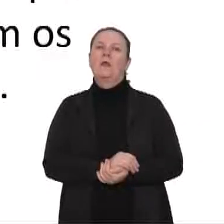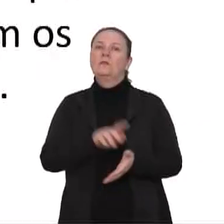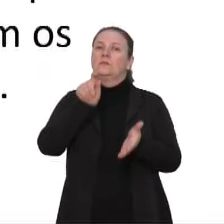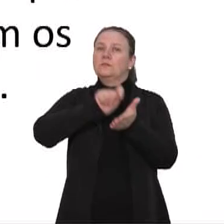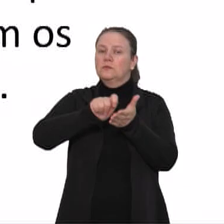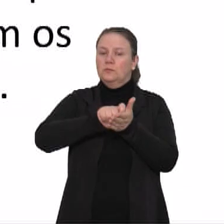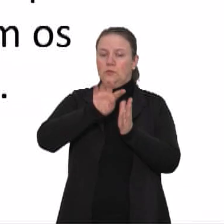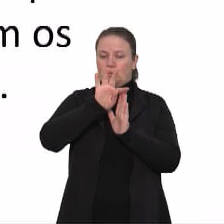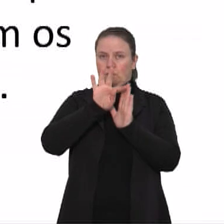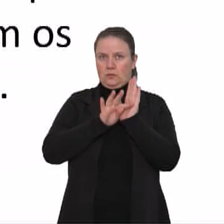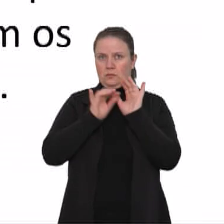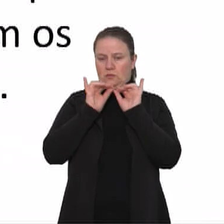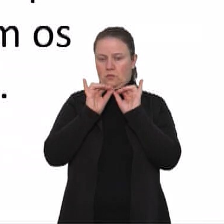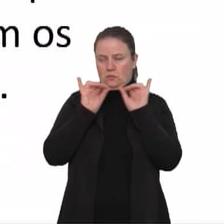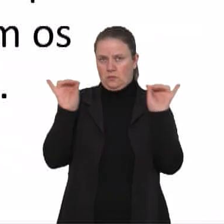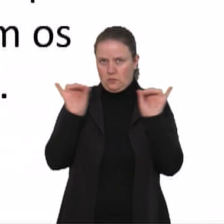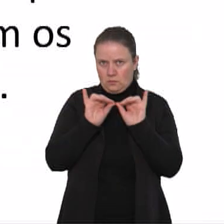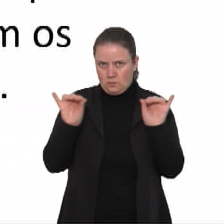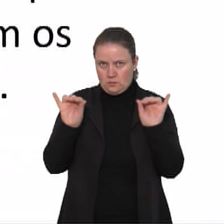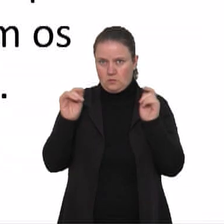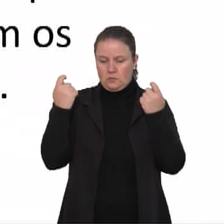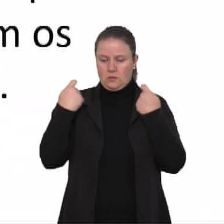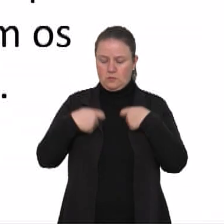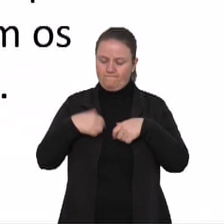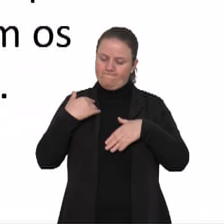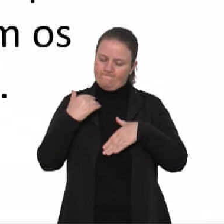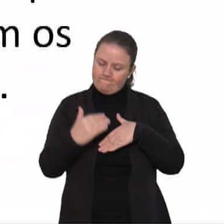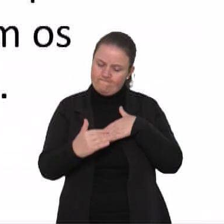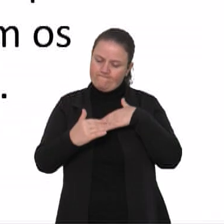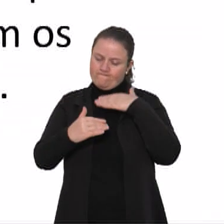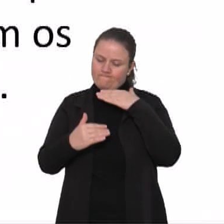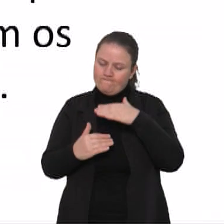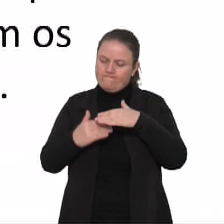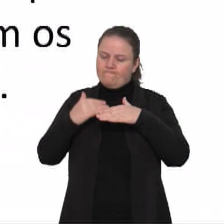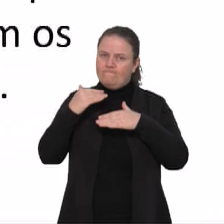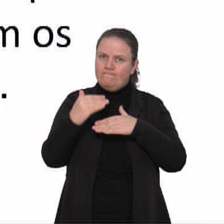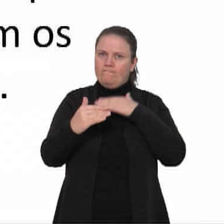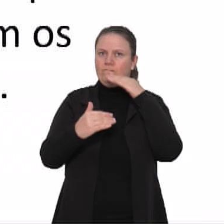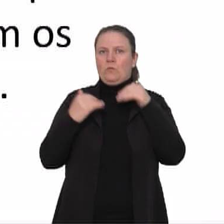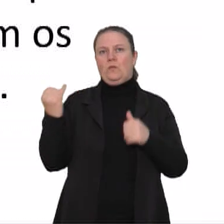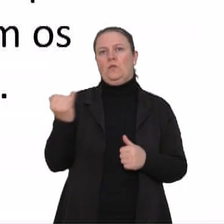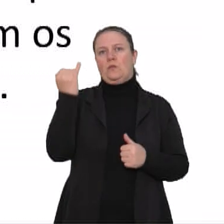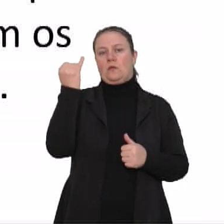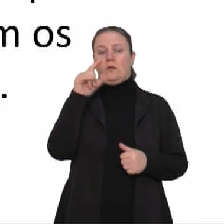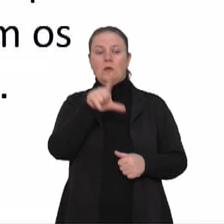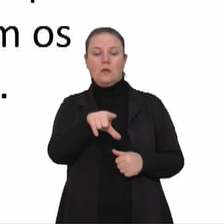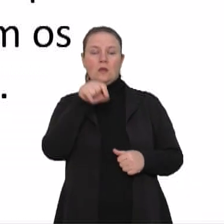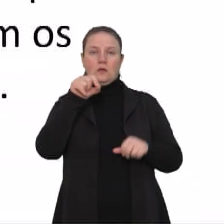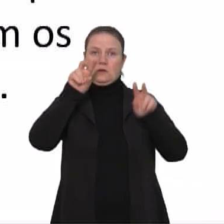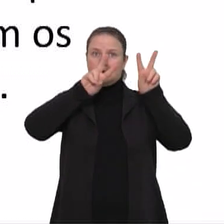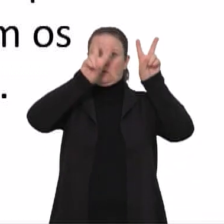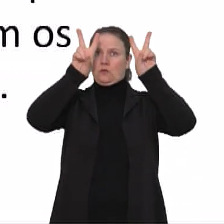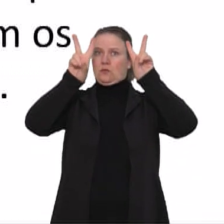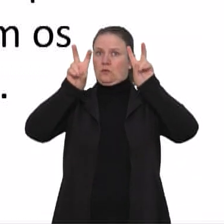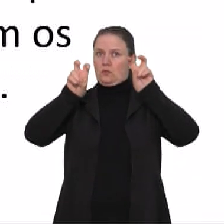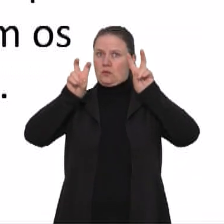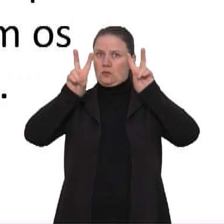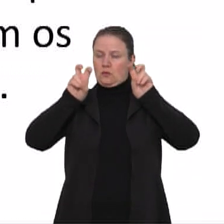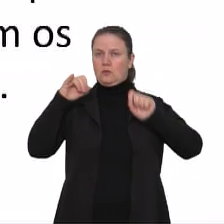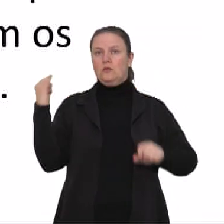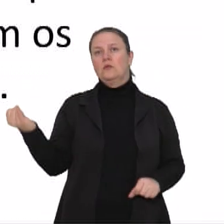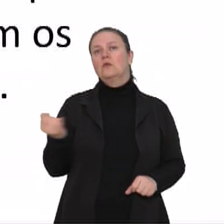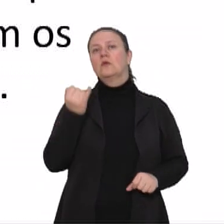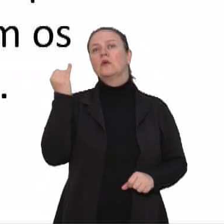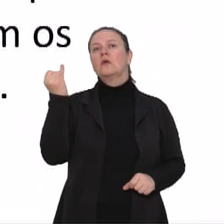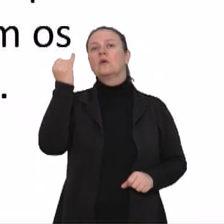produzir um texto informativo, alguns passos são importantes. Escolha um tema de relevância social sobre o